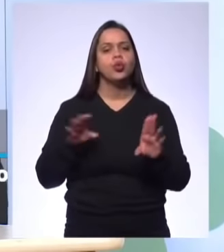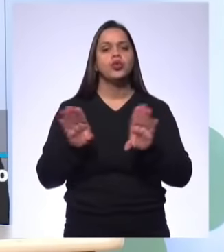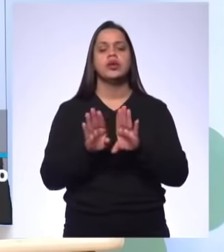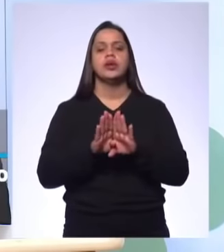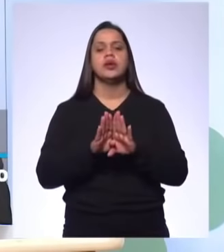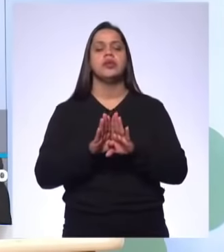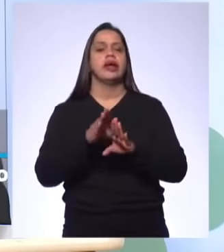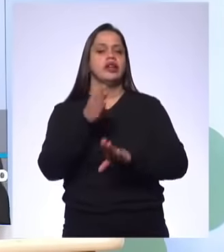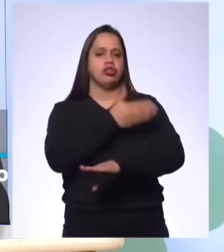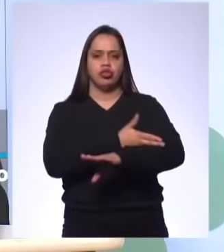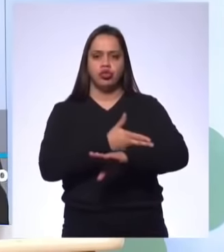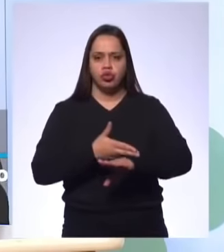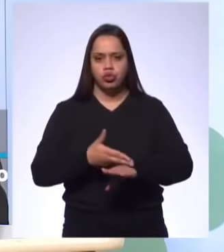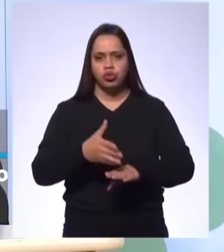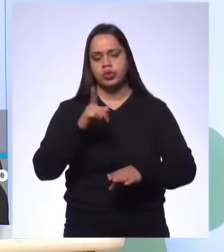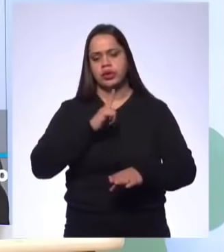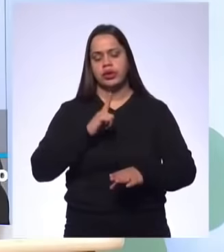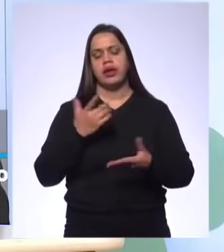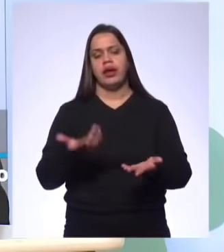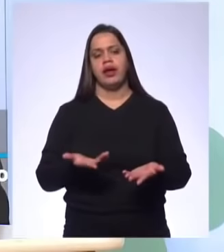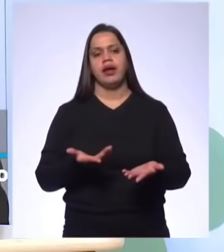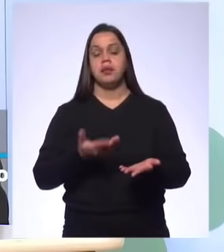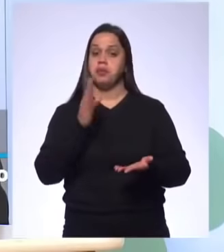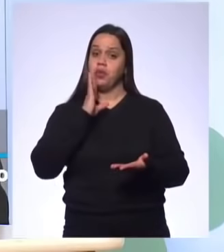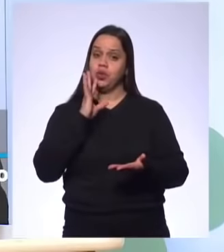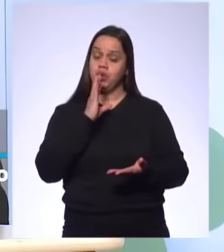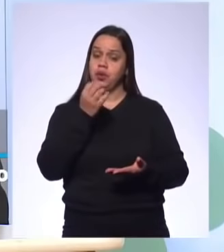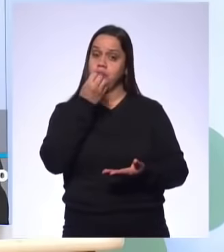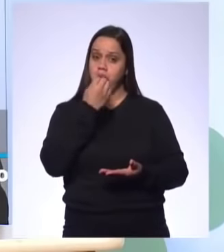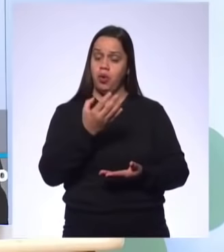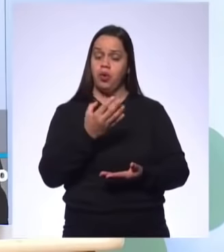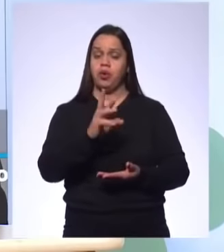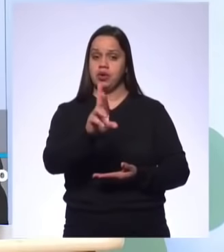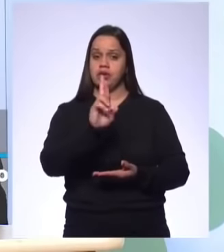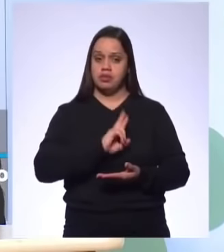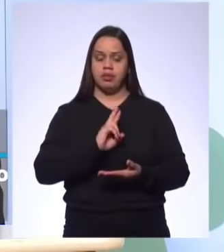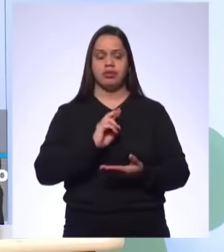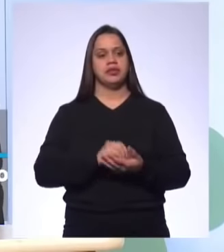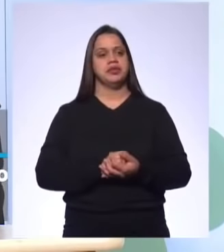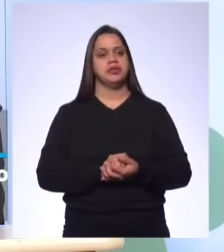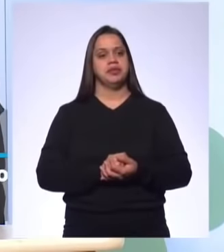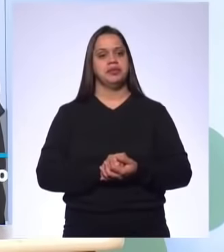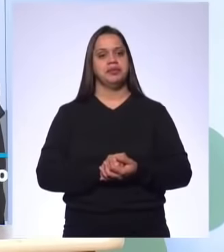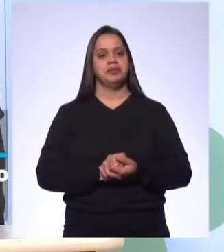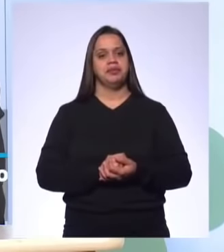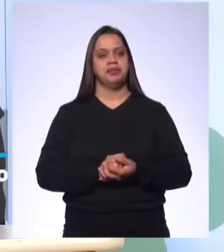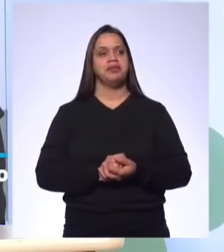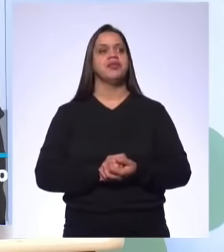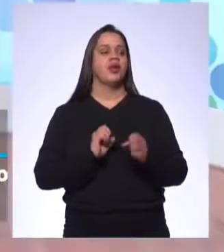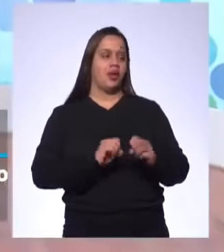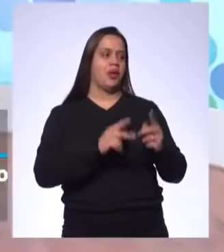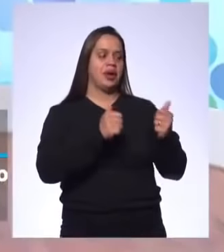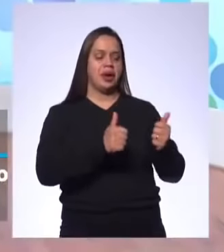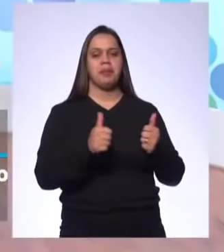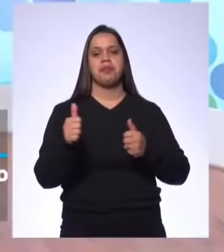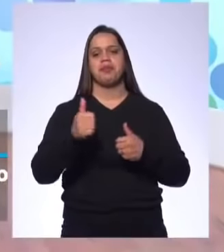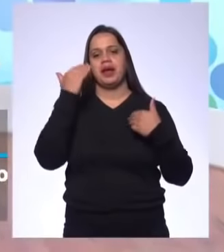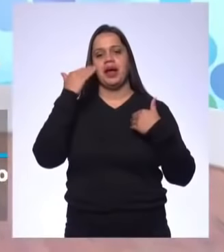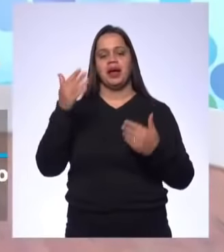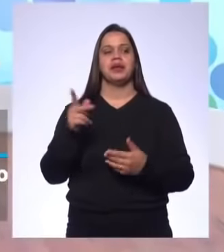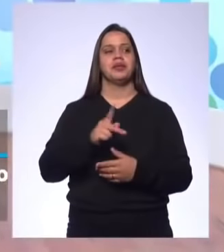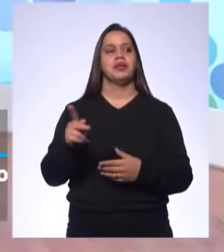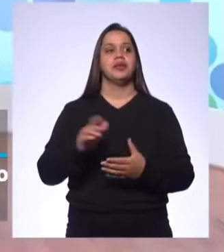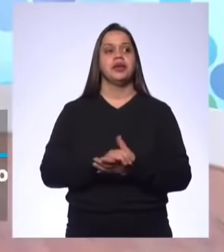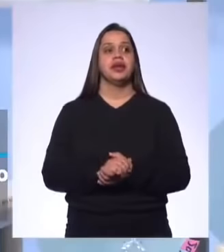de costumes. Bem legal aqui as respostas que vocês estão trazendo. Vamos lá? Legal, Pro. Realmente,